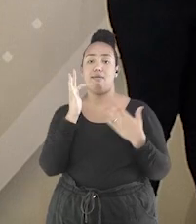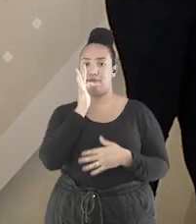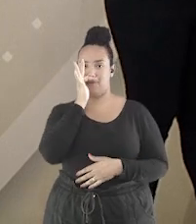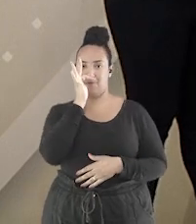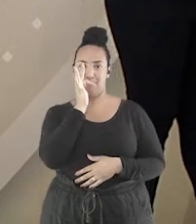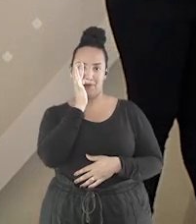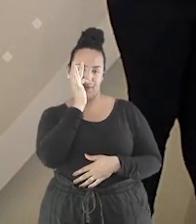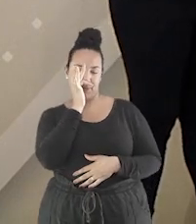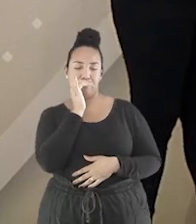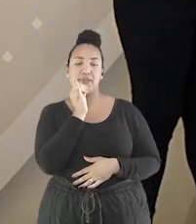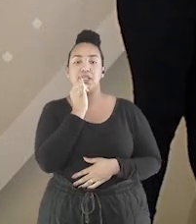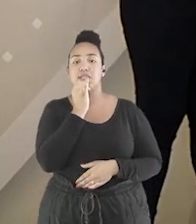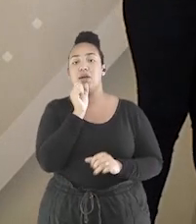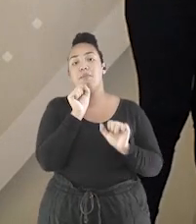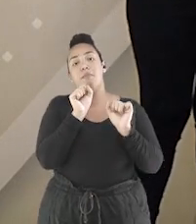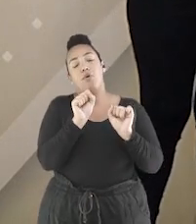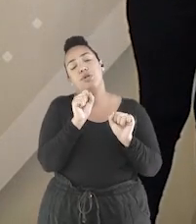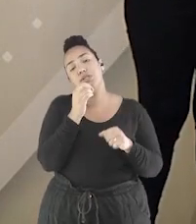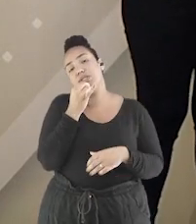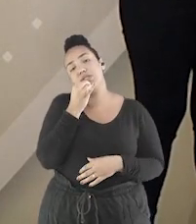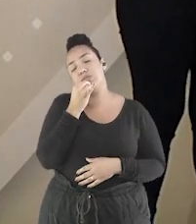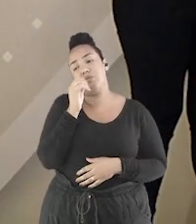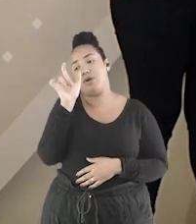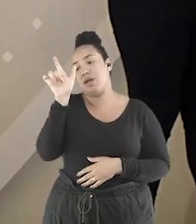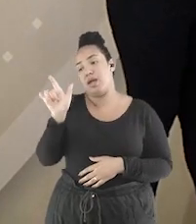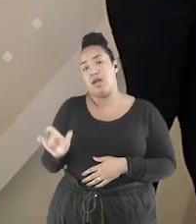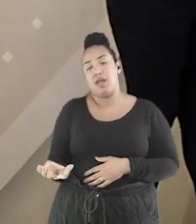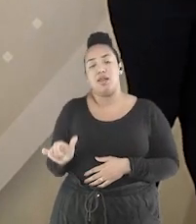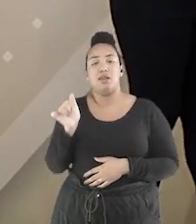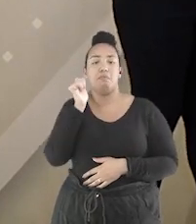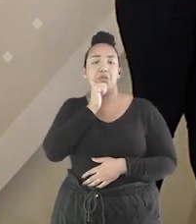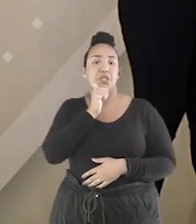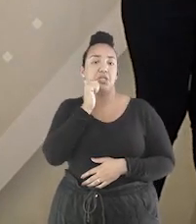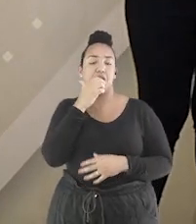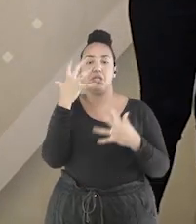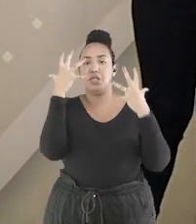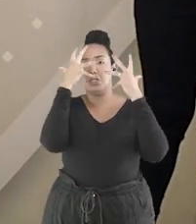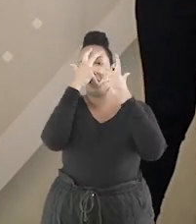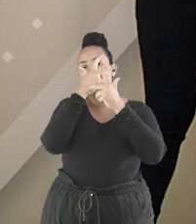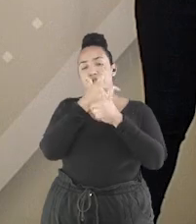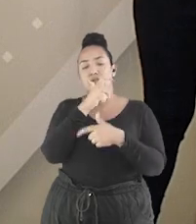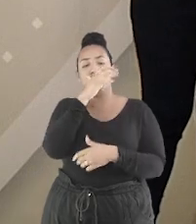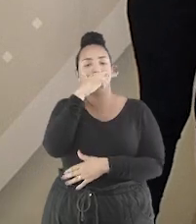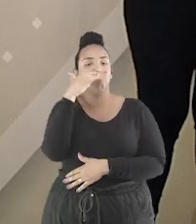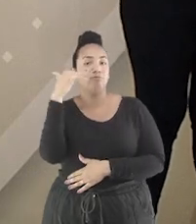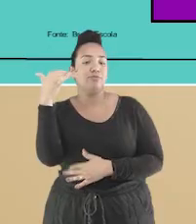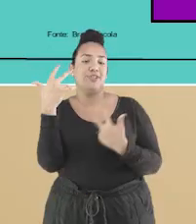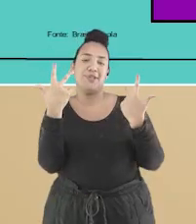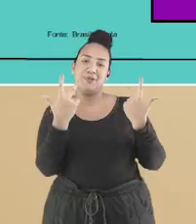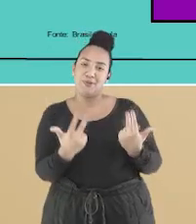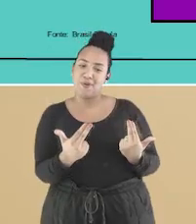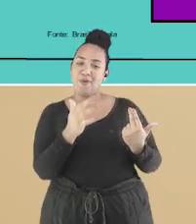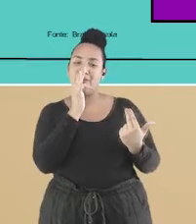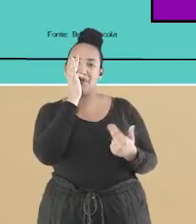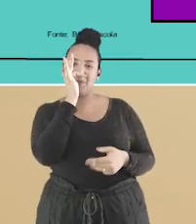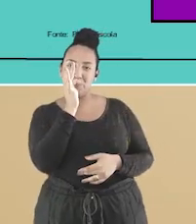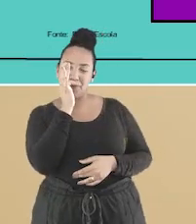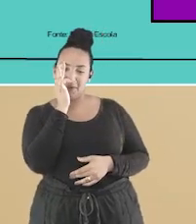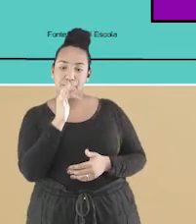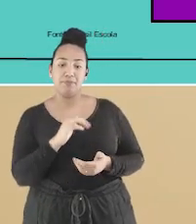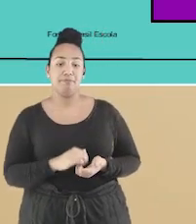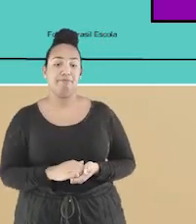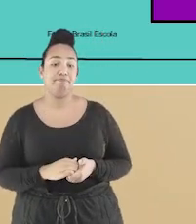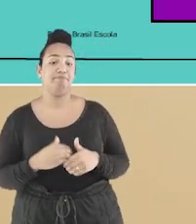flor. Provavelmente, ela é uma menina linda, perfumada, como uma flor, por exemplo. Para